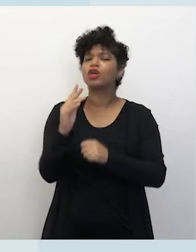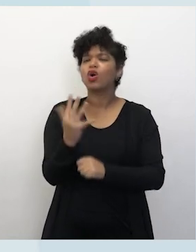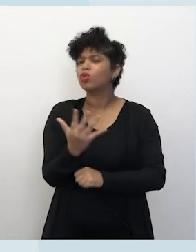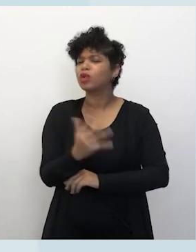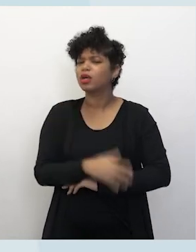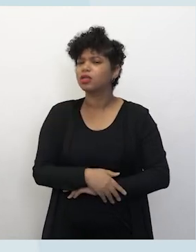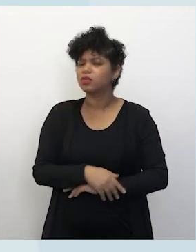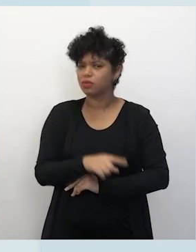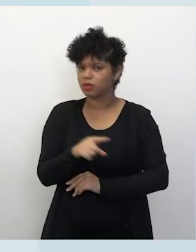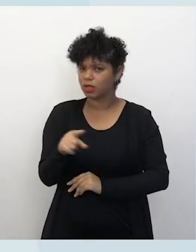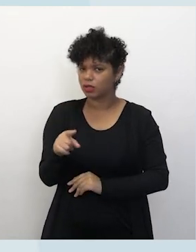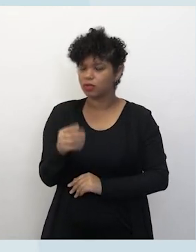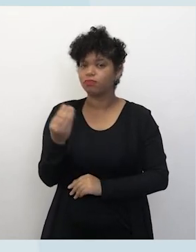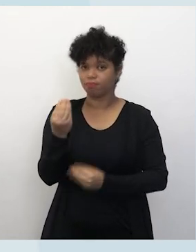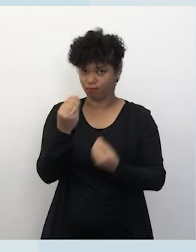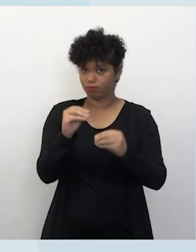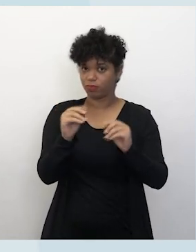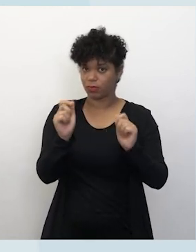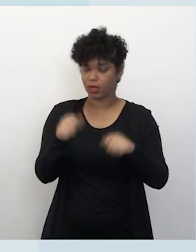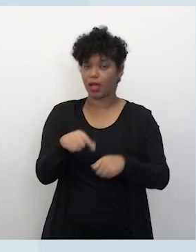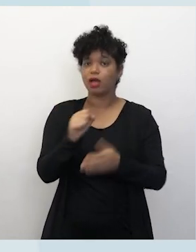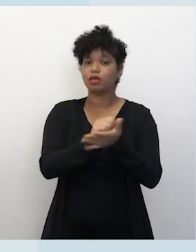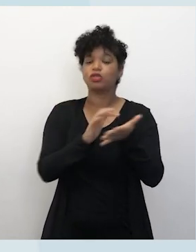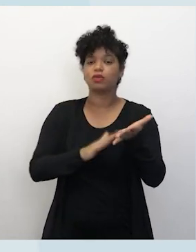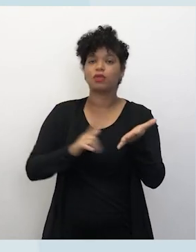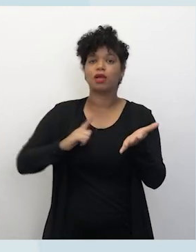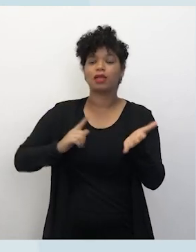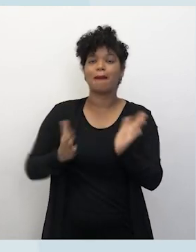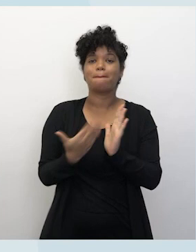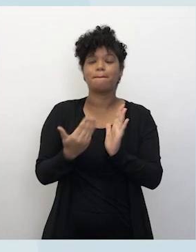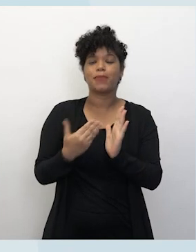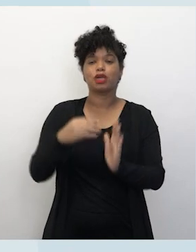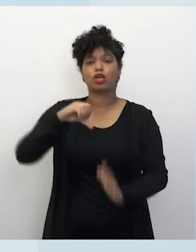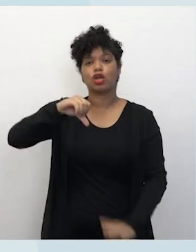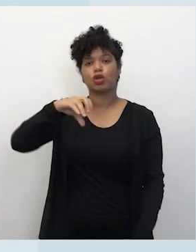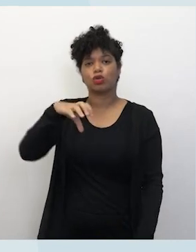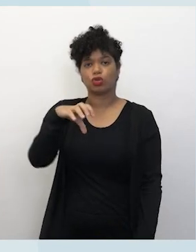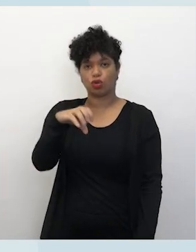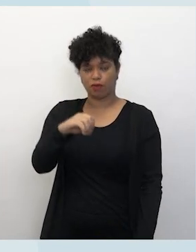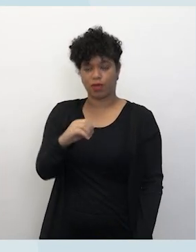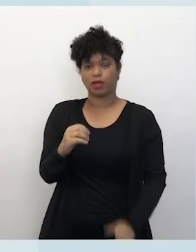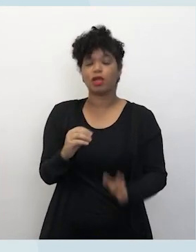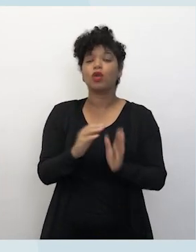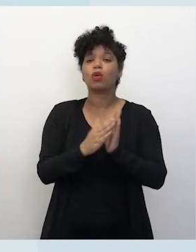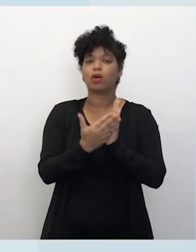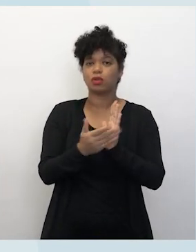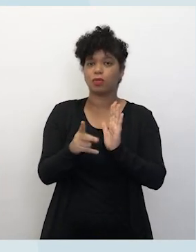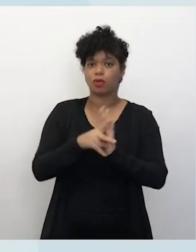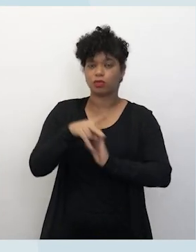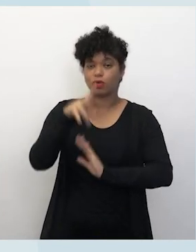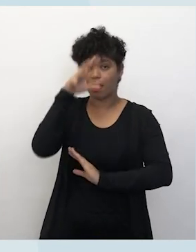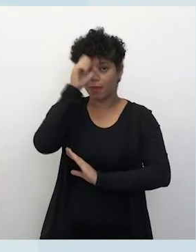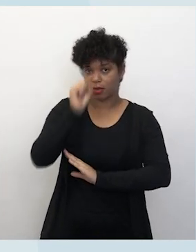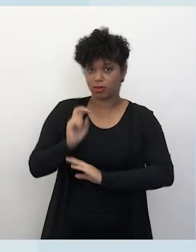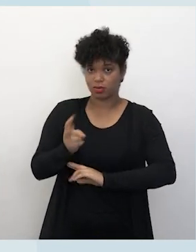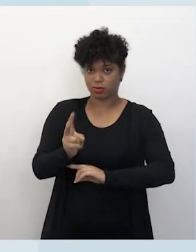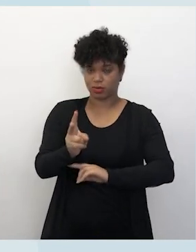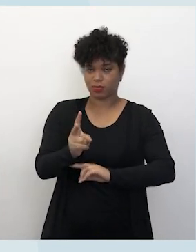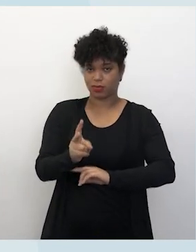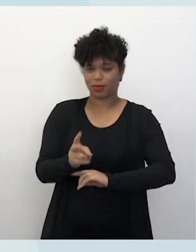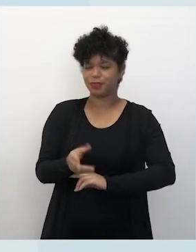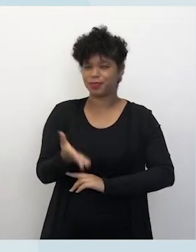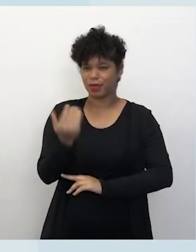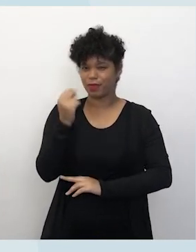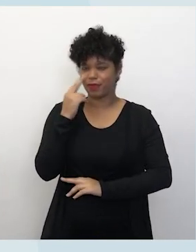Lembrando que essa atividade, ó, ela está lá na página 90, lá do caderno do aluno, lá do Aprender Sempre. Tudo bem? Vamos fazer a